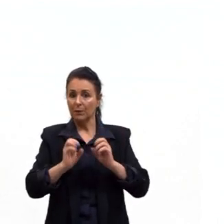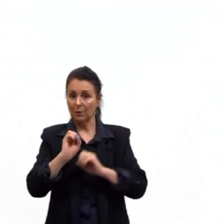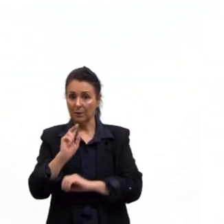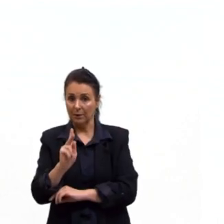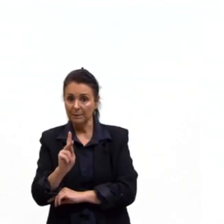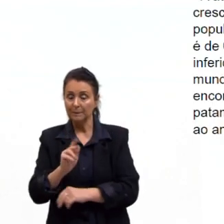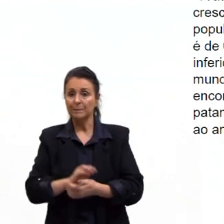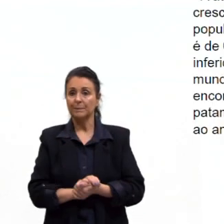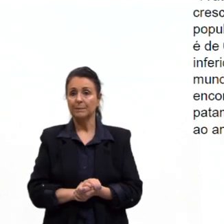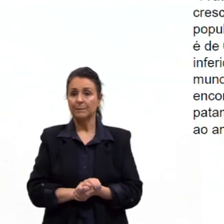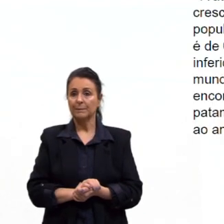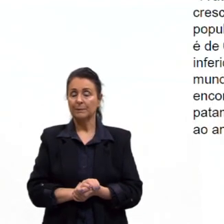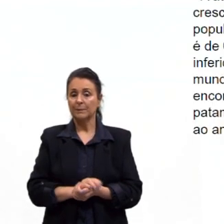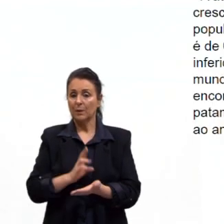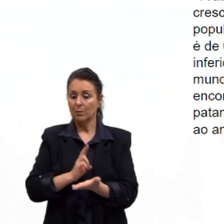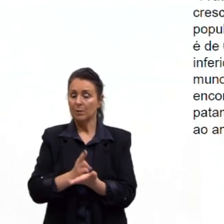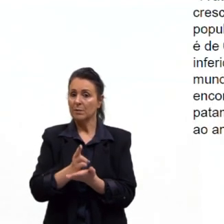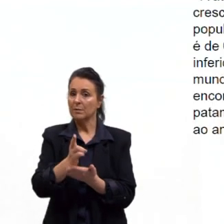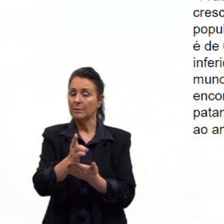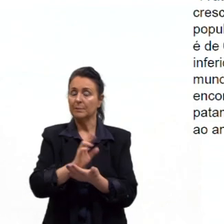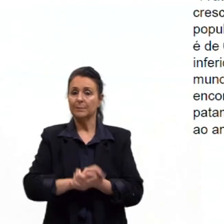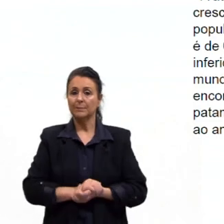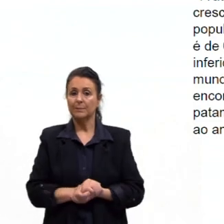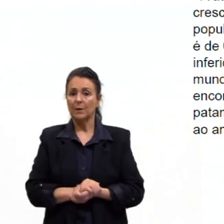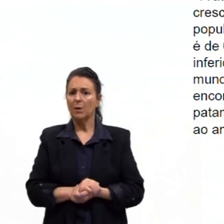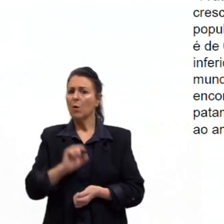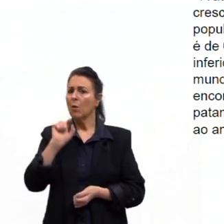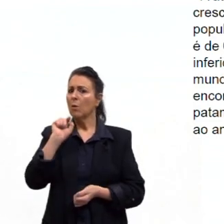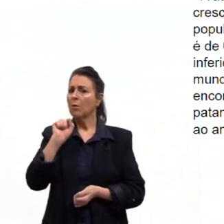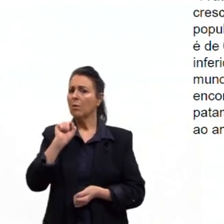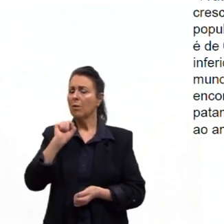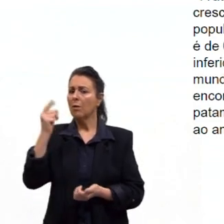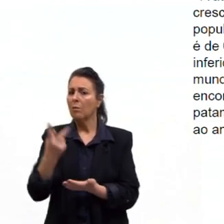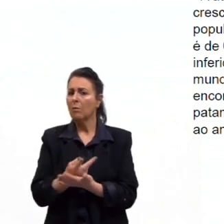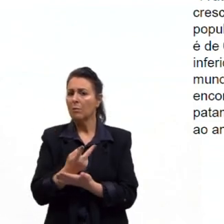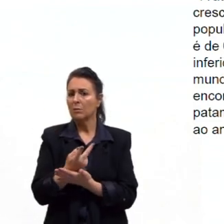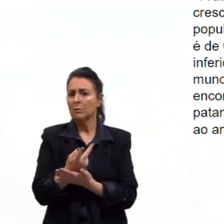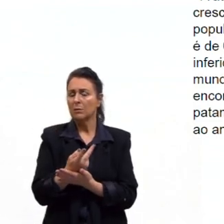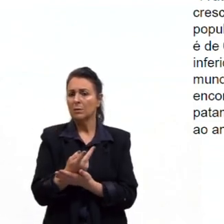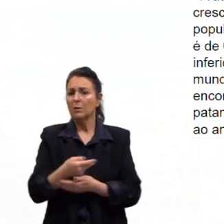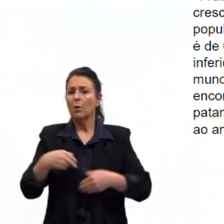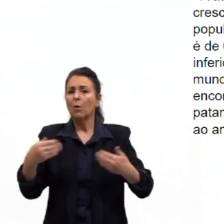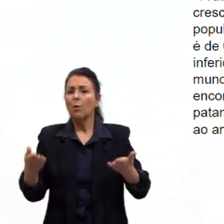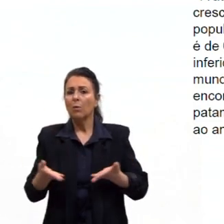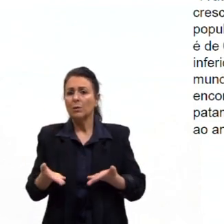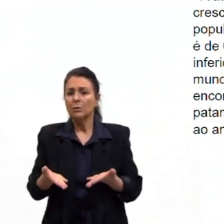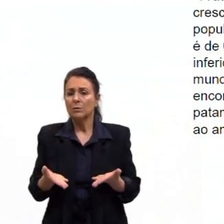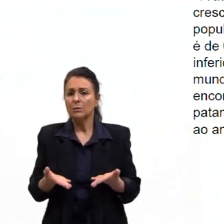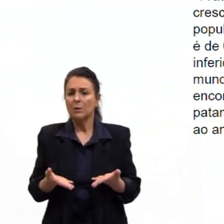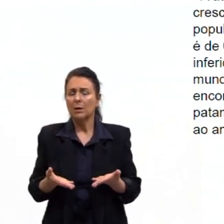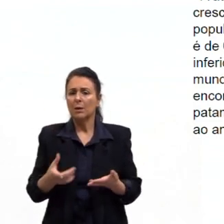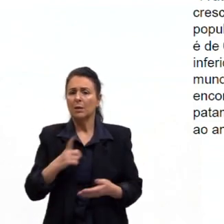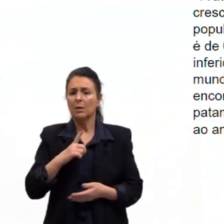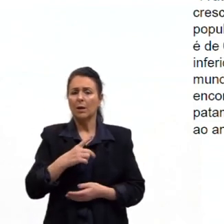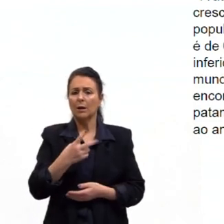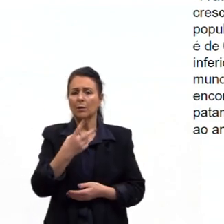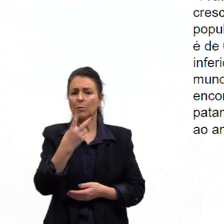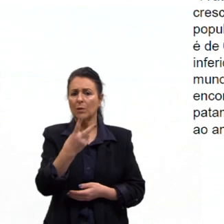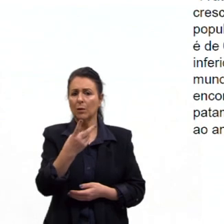meninas Vamos passar mais um aqui ó e aí então o que que acontece hoje em dia nós temos